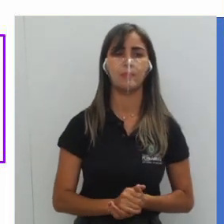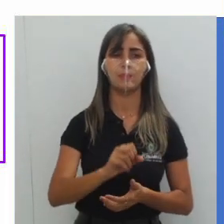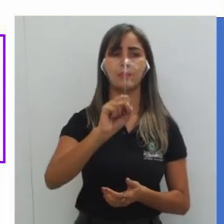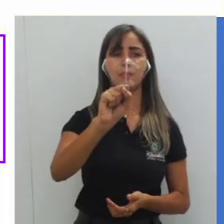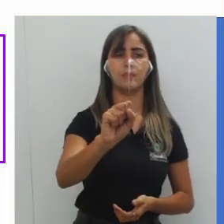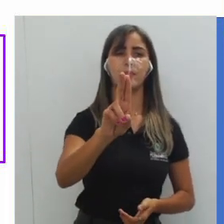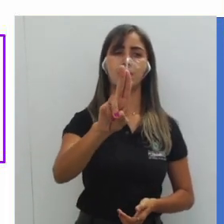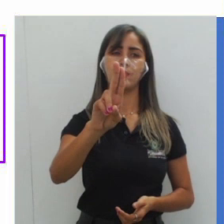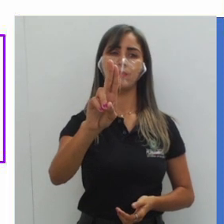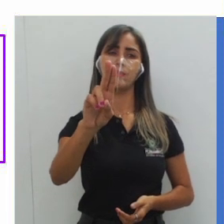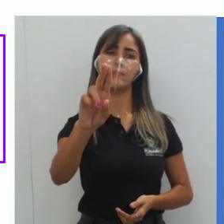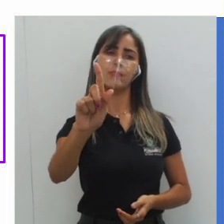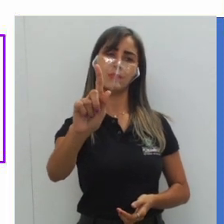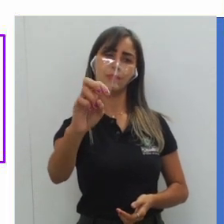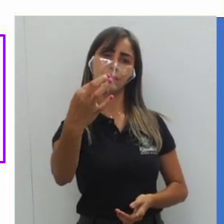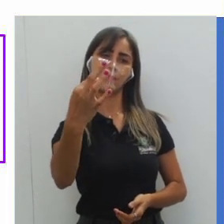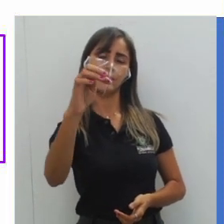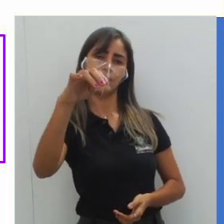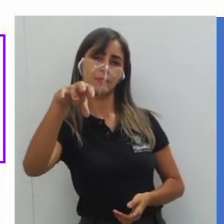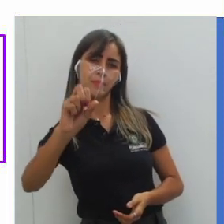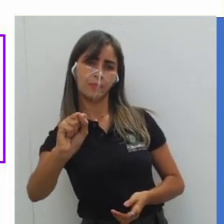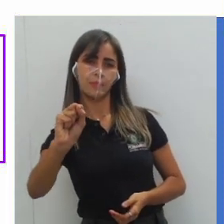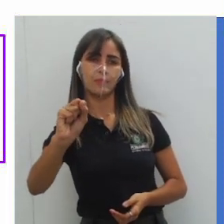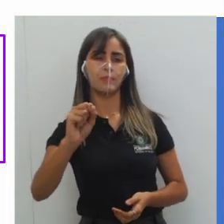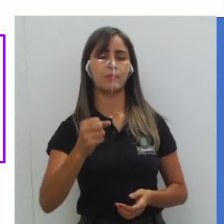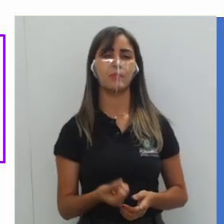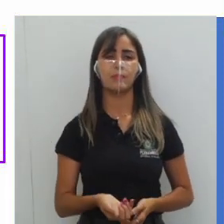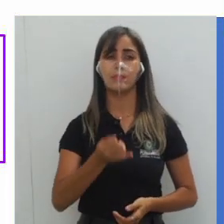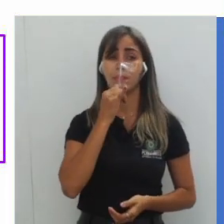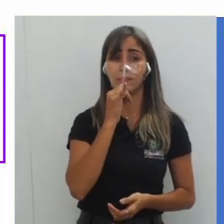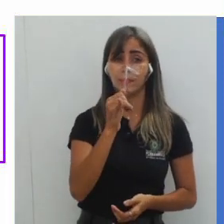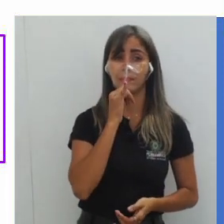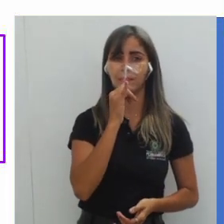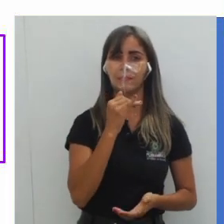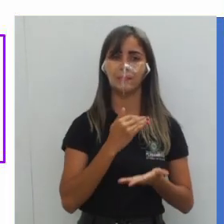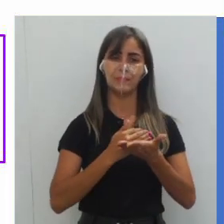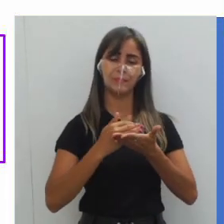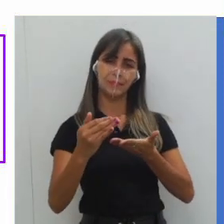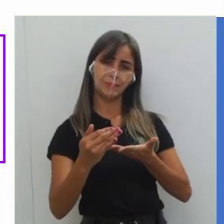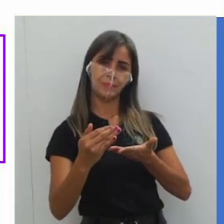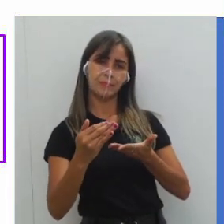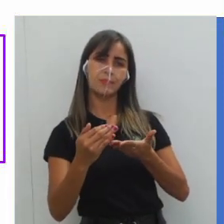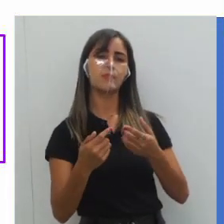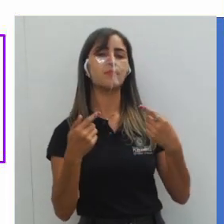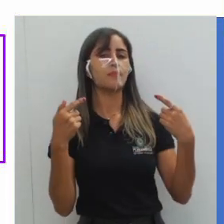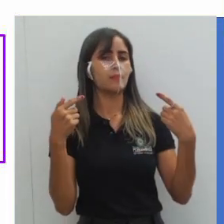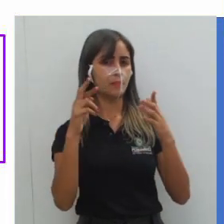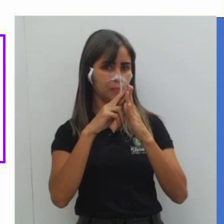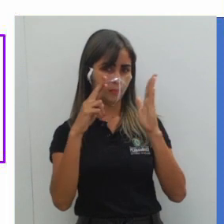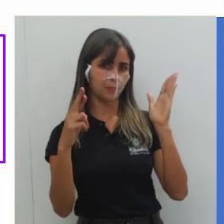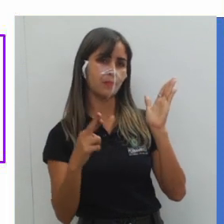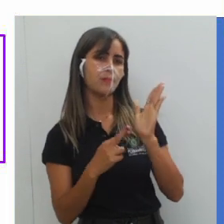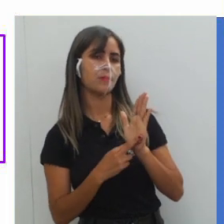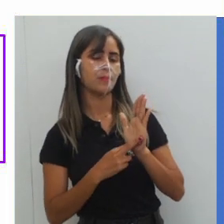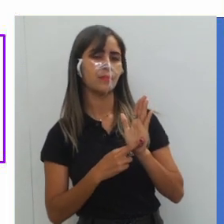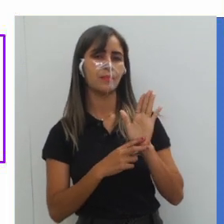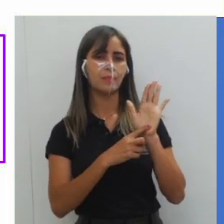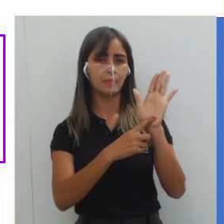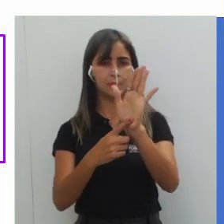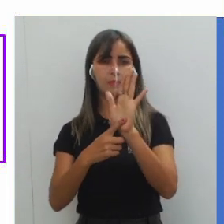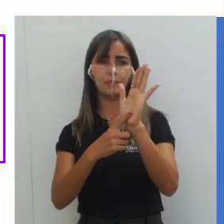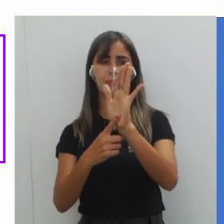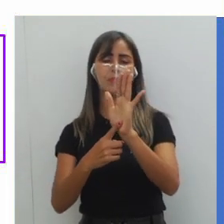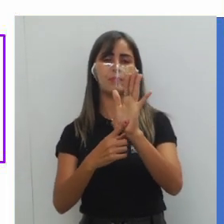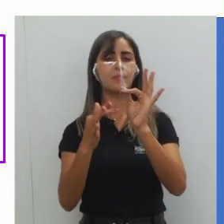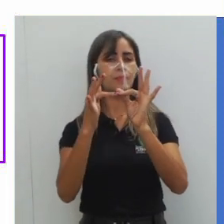de composição de sentença, a sentença vai seguir a mesma lógica anteriormente. Então, eu já